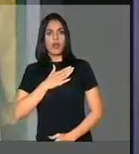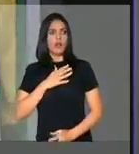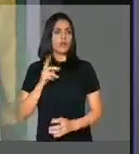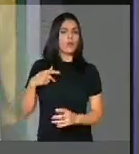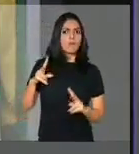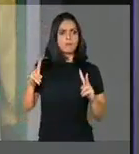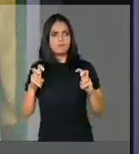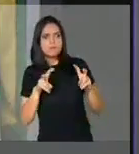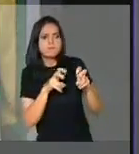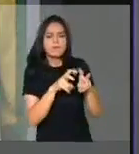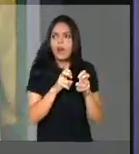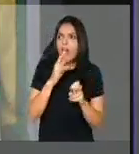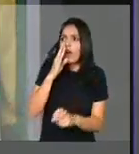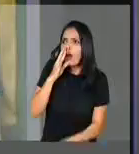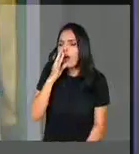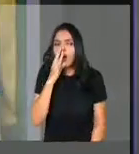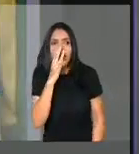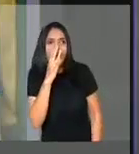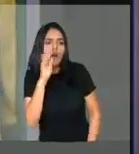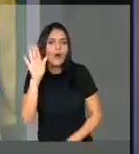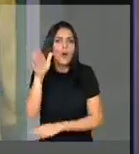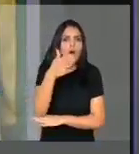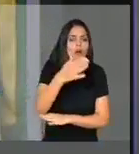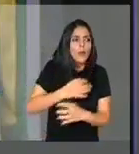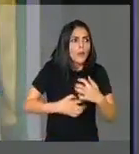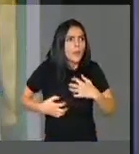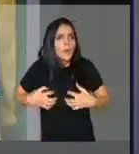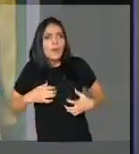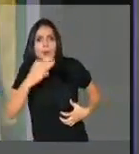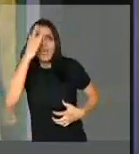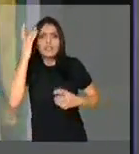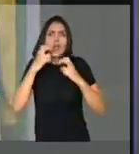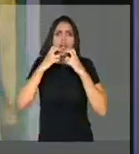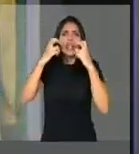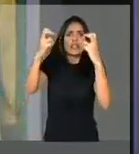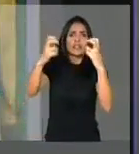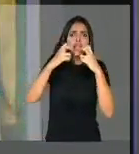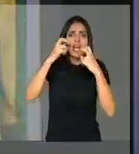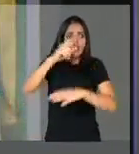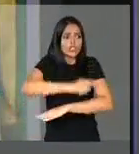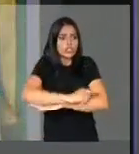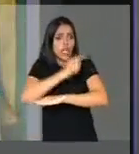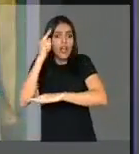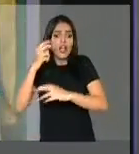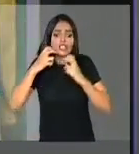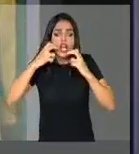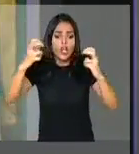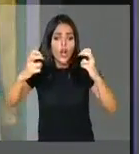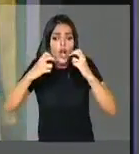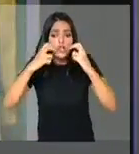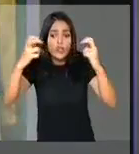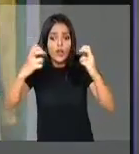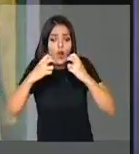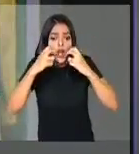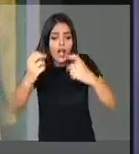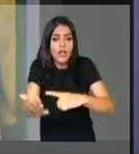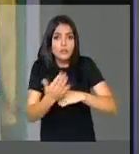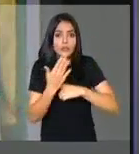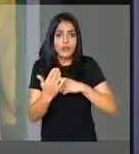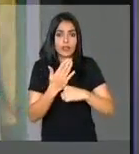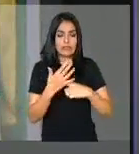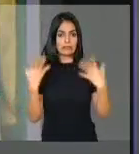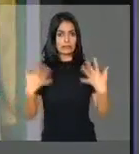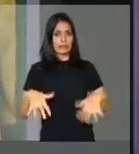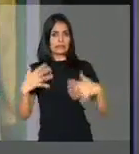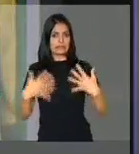imediações do hotel, desesperado com as pessoas gritando da janela a pedir socorro. Eu quero